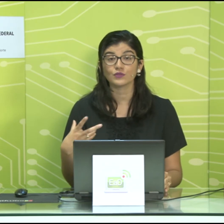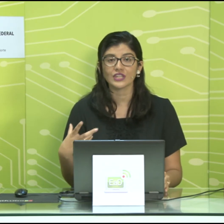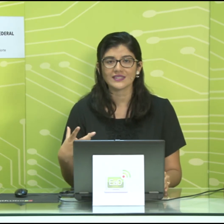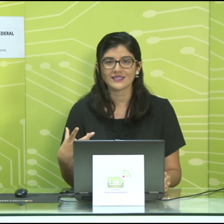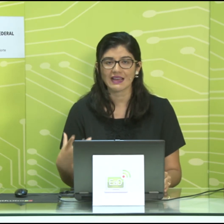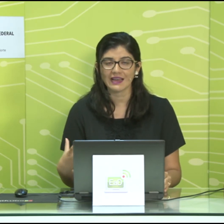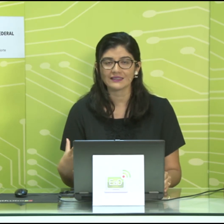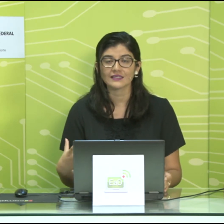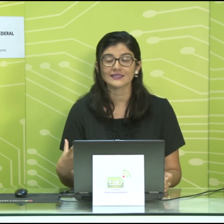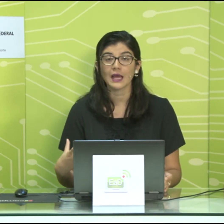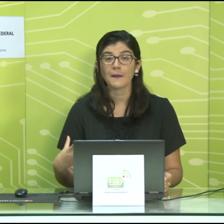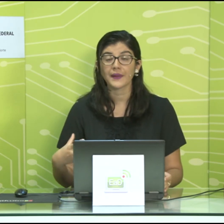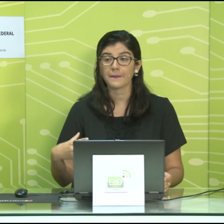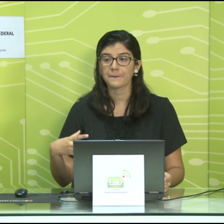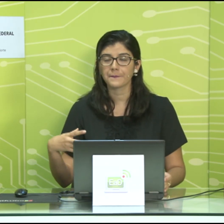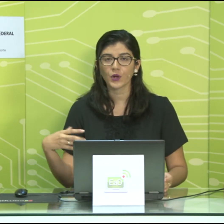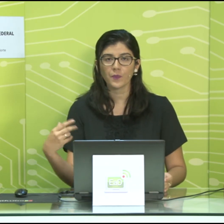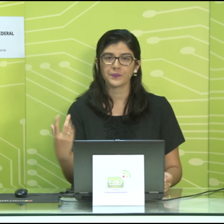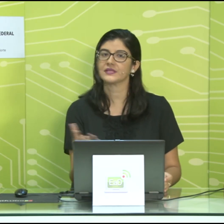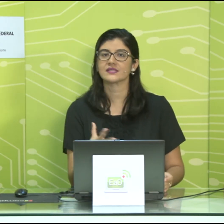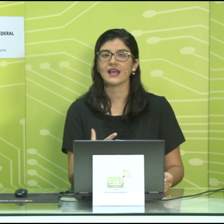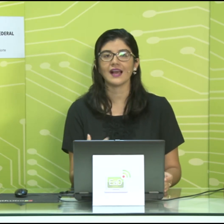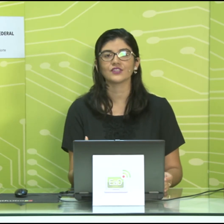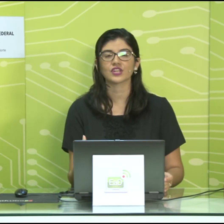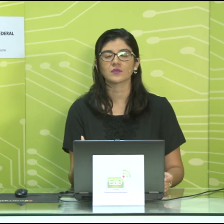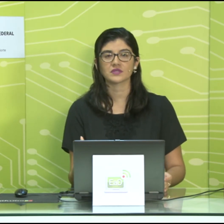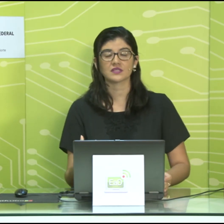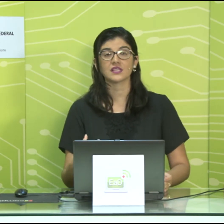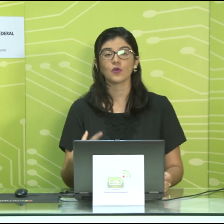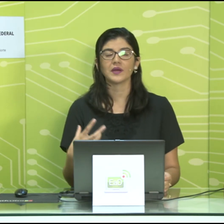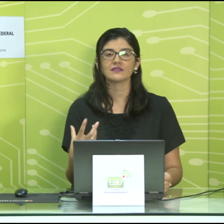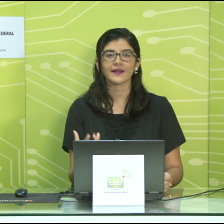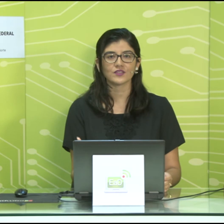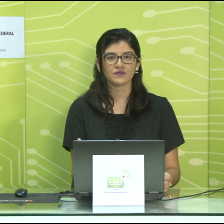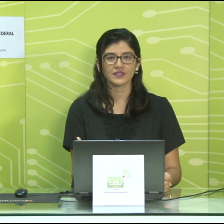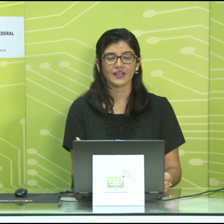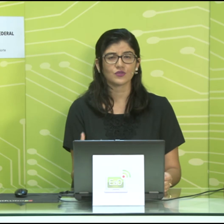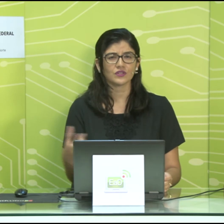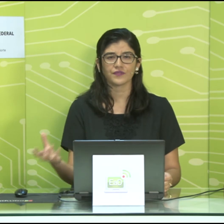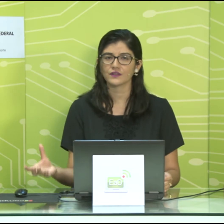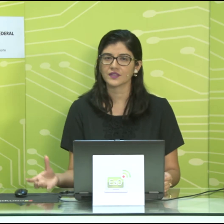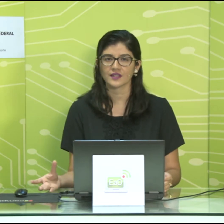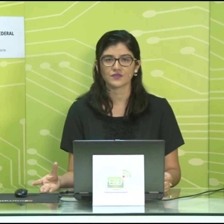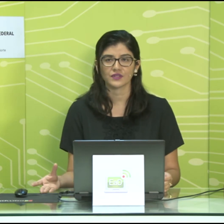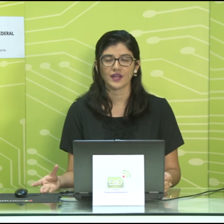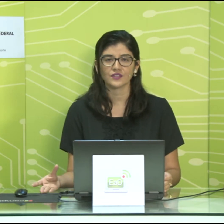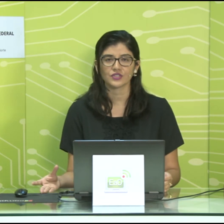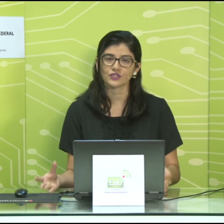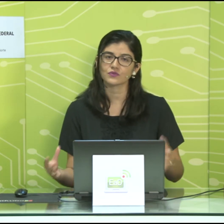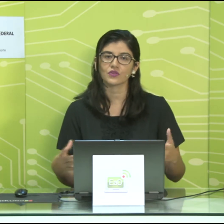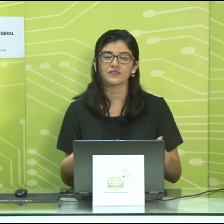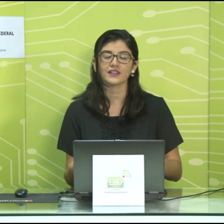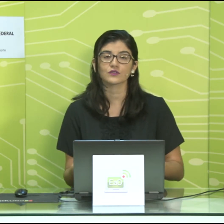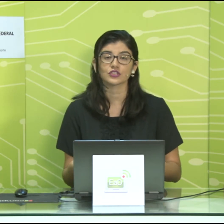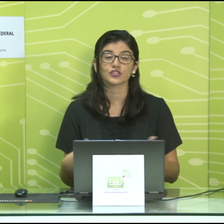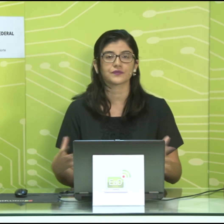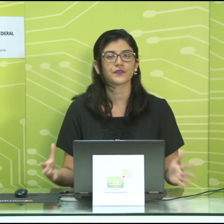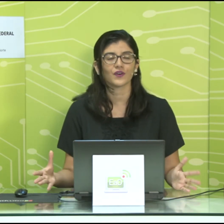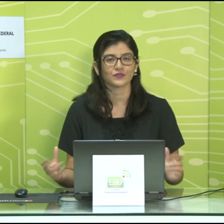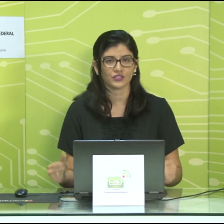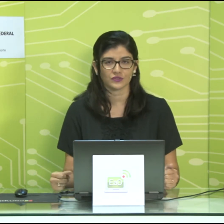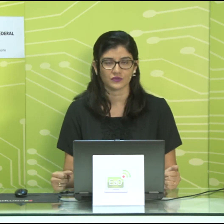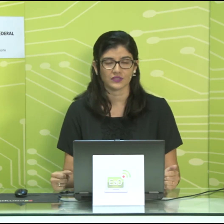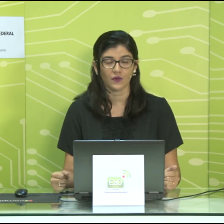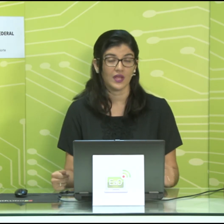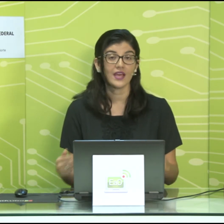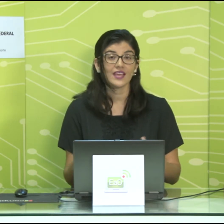ferramentas são utilizadas para propiciar, digamos assim, uma interatividade. Quando eu falo interatividade, gente, eu não estou falando só de